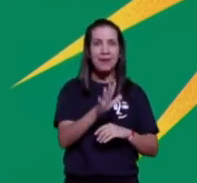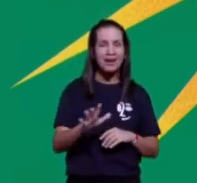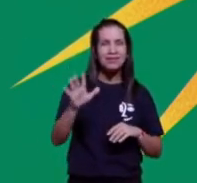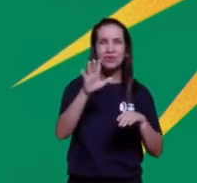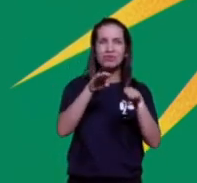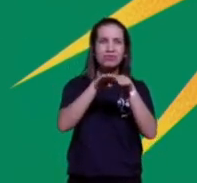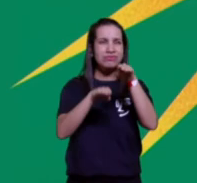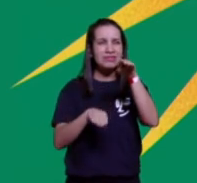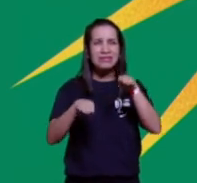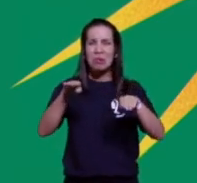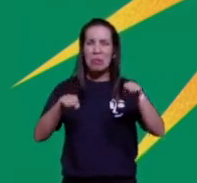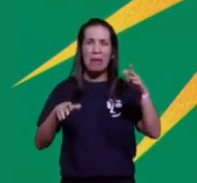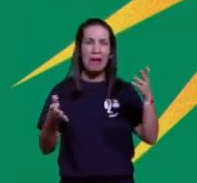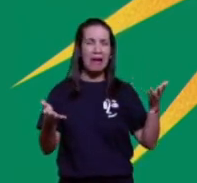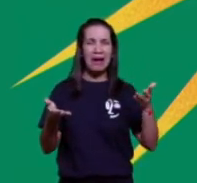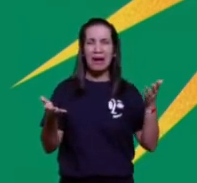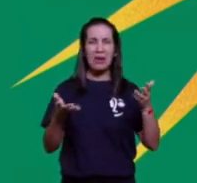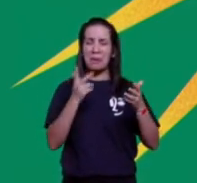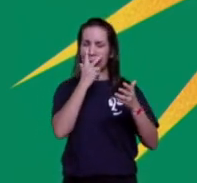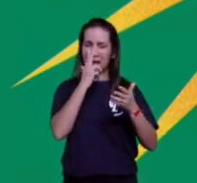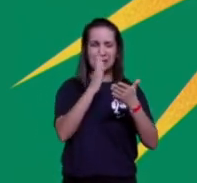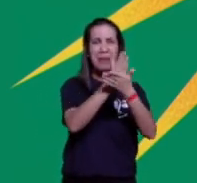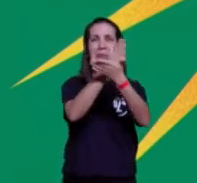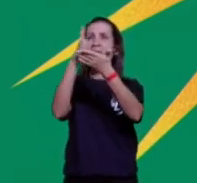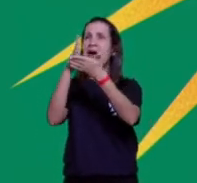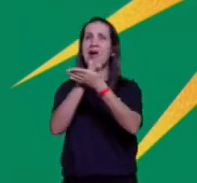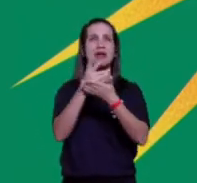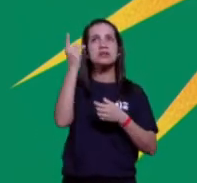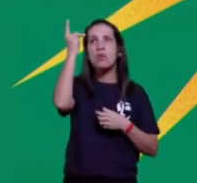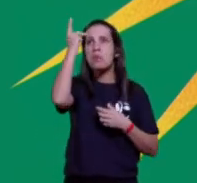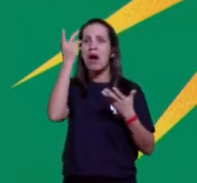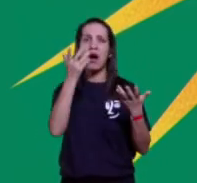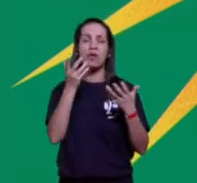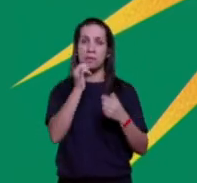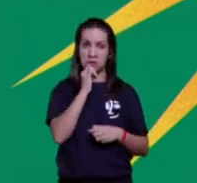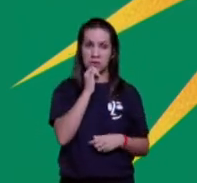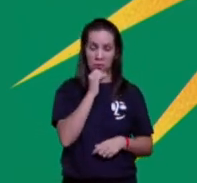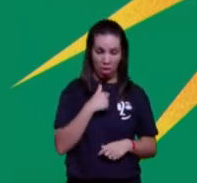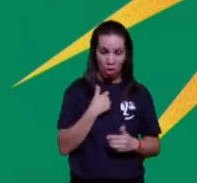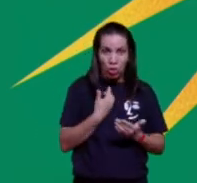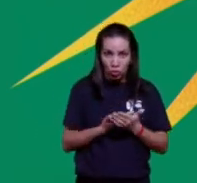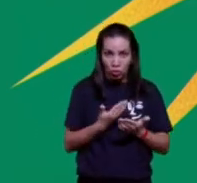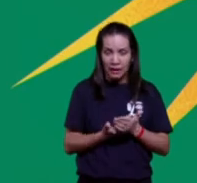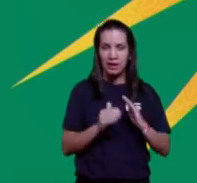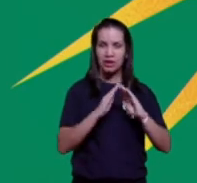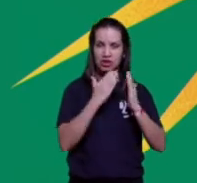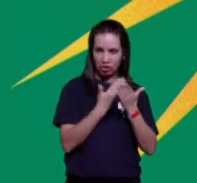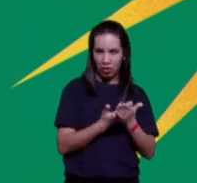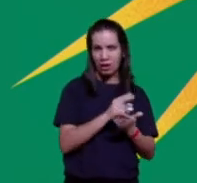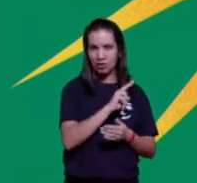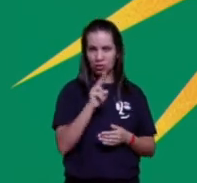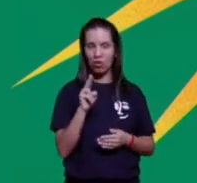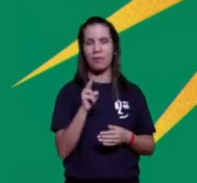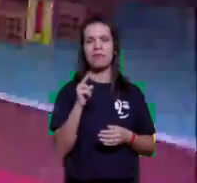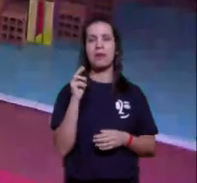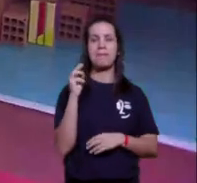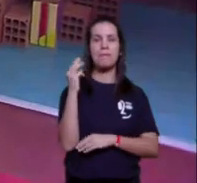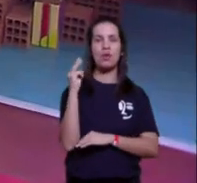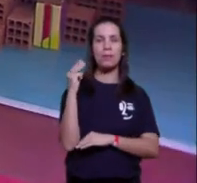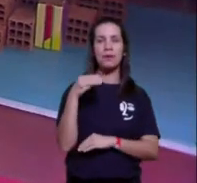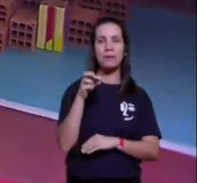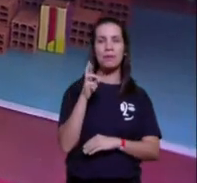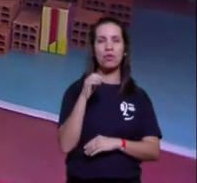desigual e tão separado, né? Pensando em São Paulo, por exemplo, eu estudei num colégio chamado Nossa Senhora do Morumbi, que é